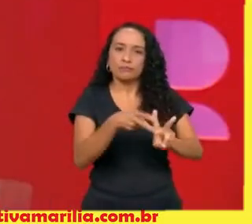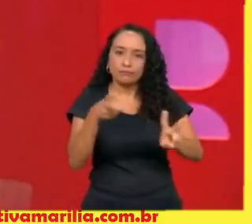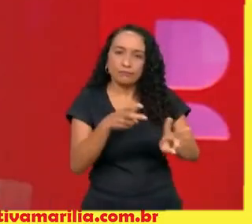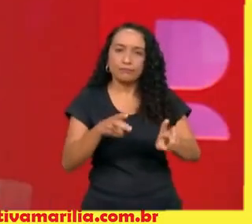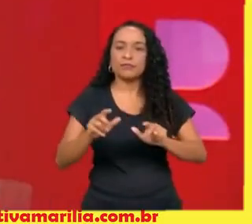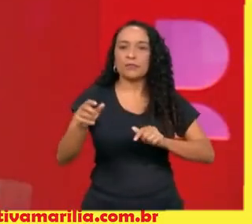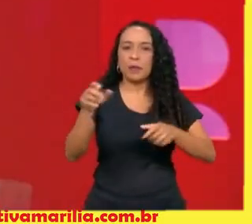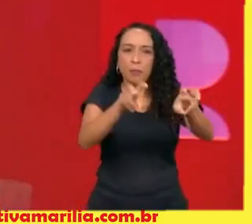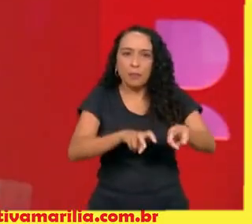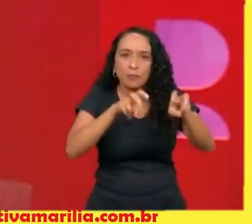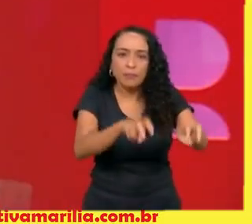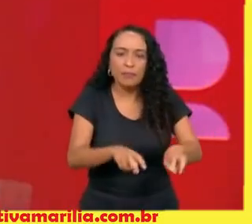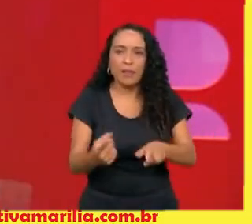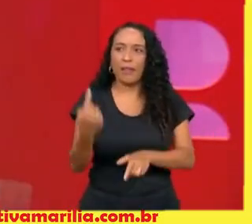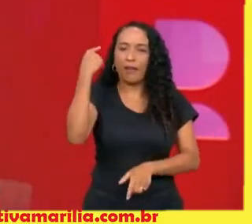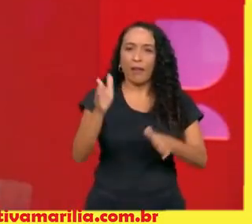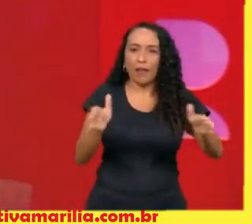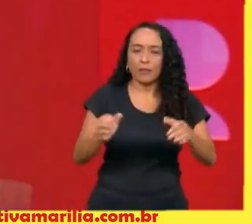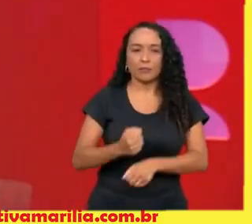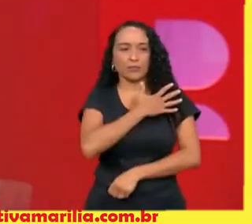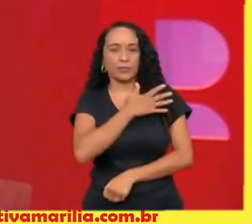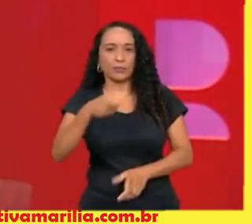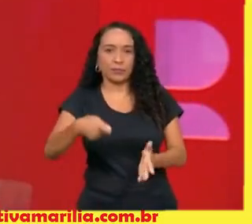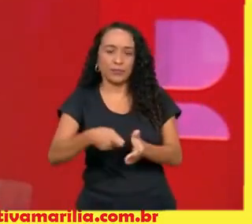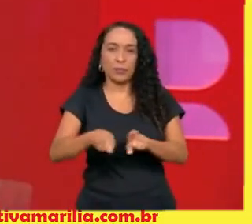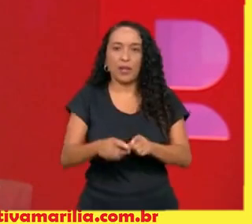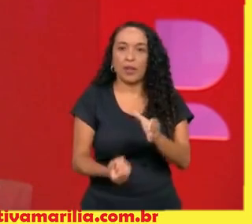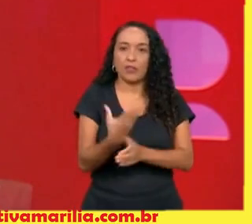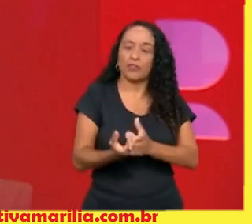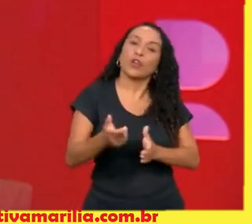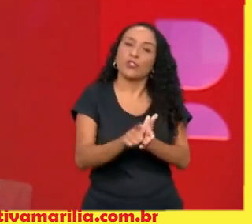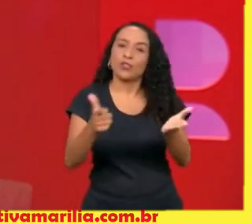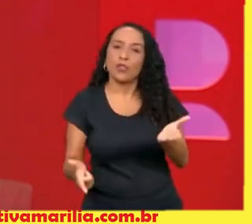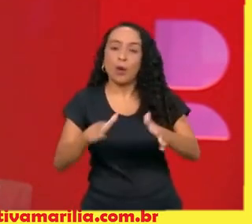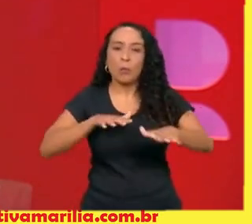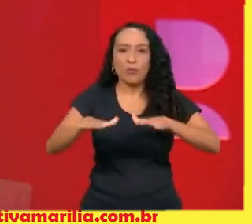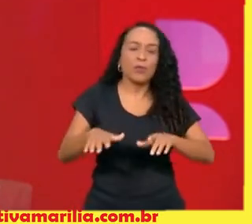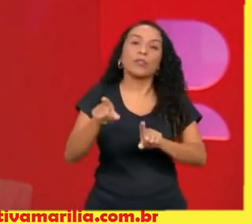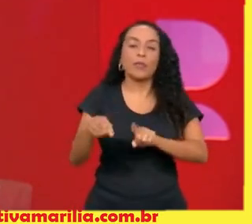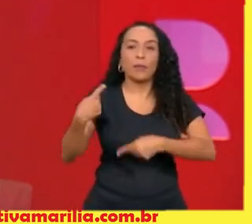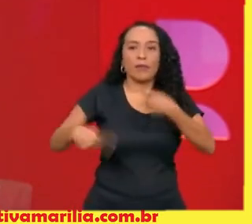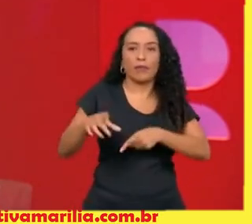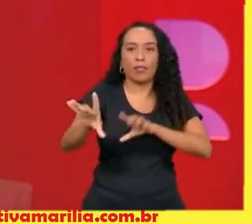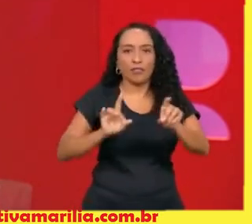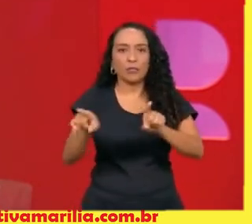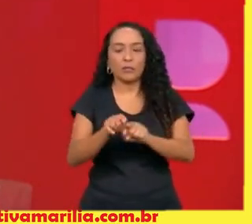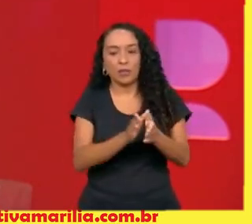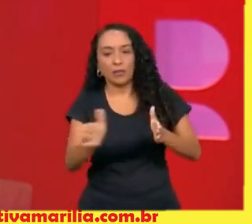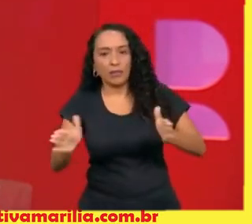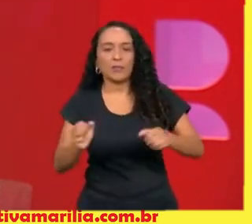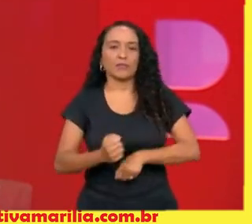ditadura militar. Foi editora do jornal Movimento, um dos veículos mais importantes da imprensa alternativa, também durante